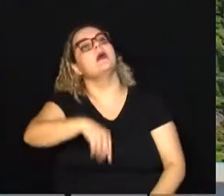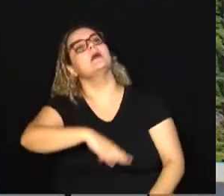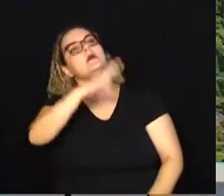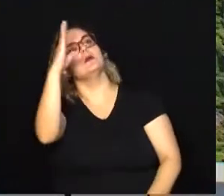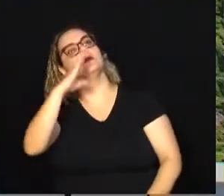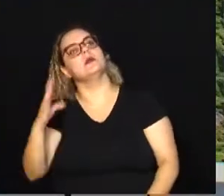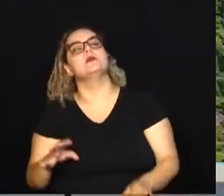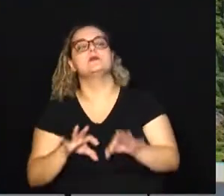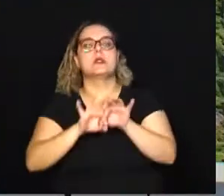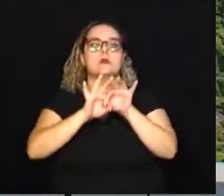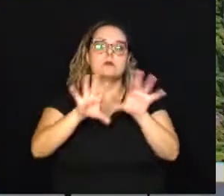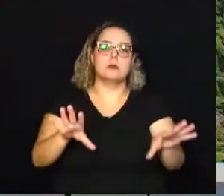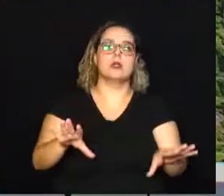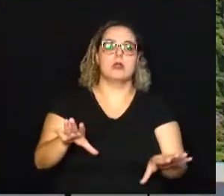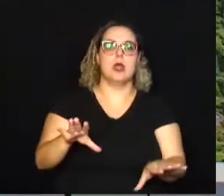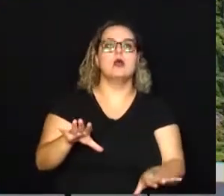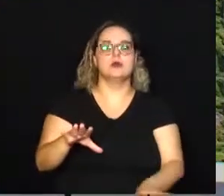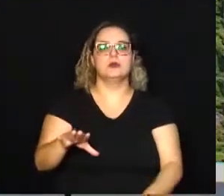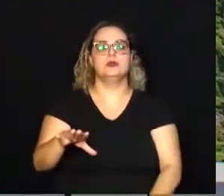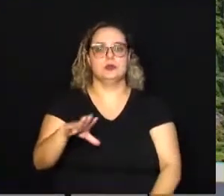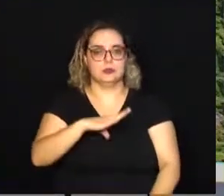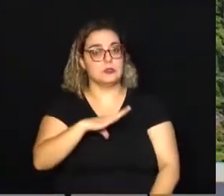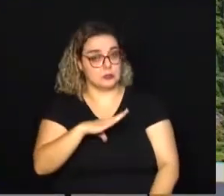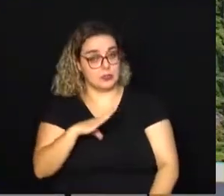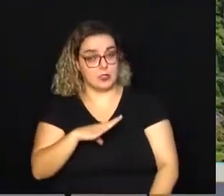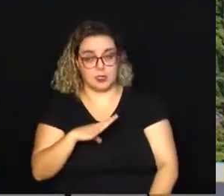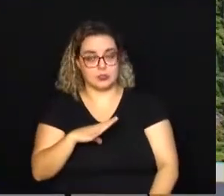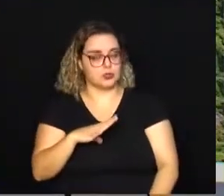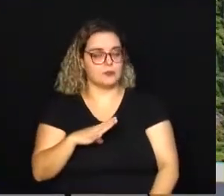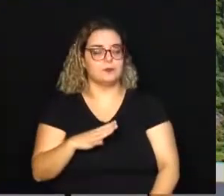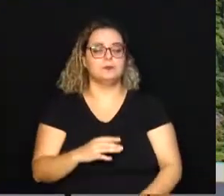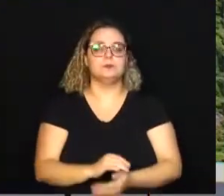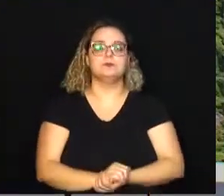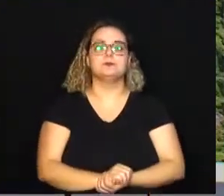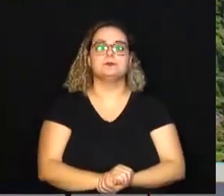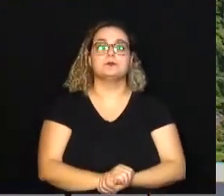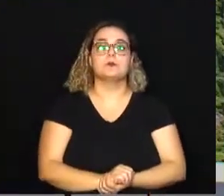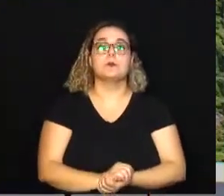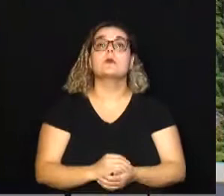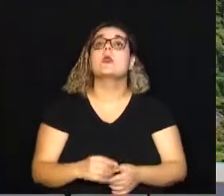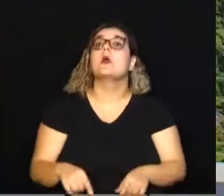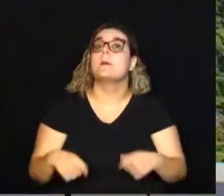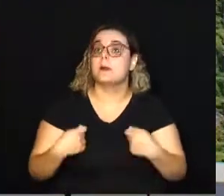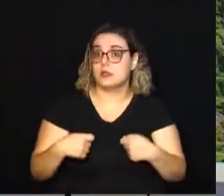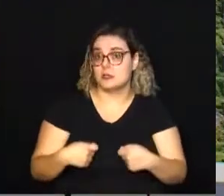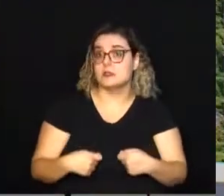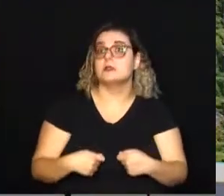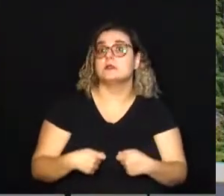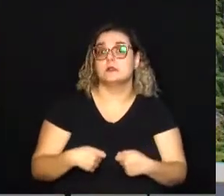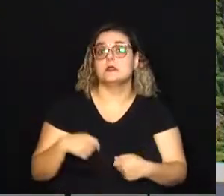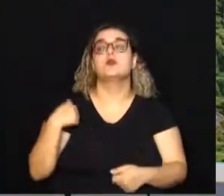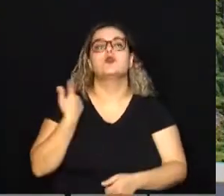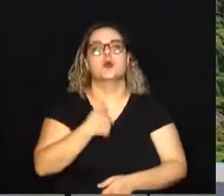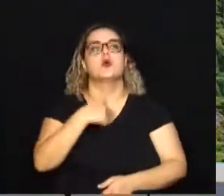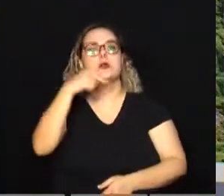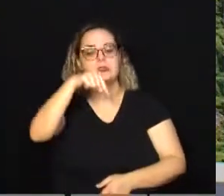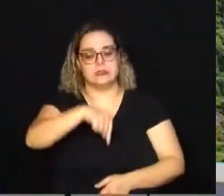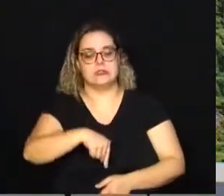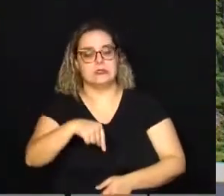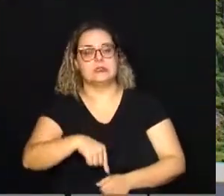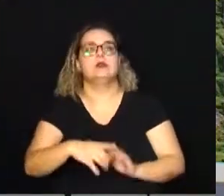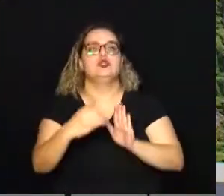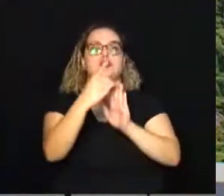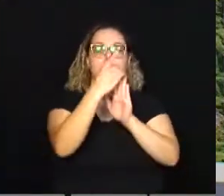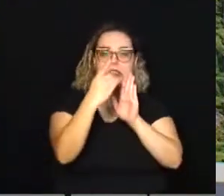aponta que os municípios têm também essa autonomia. Então, assim, no meu entendimento, tem que prevalecer aqui. Nós estamos em cima de um